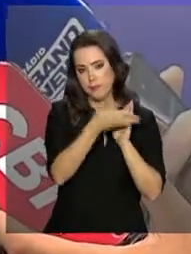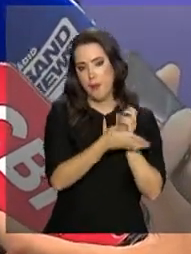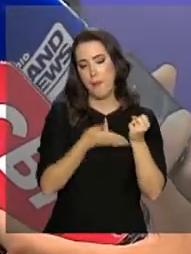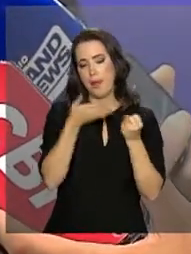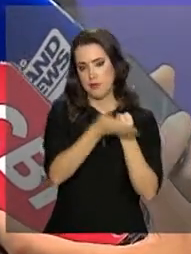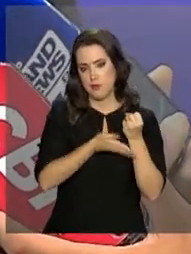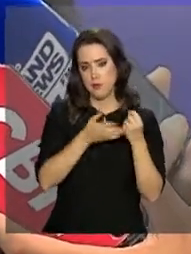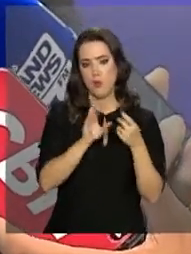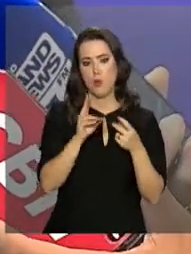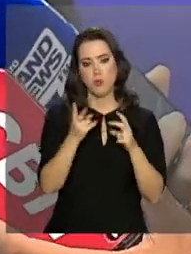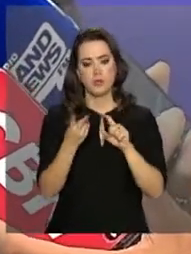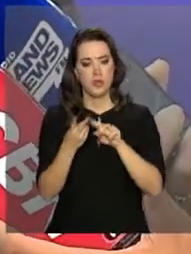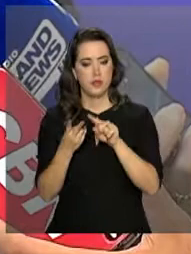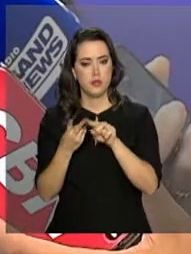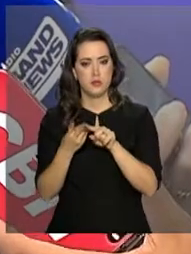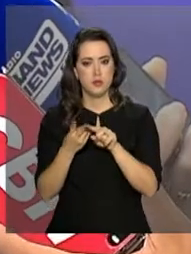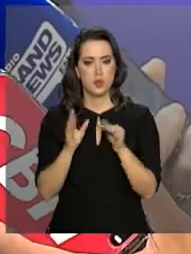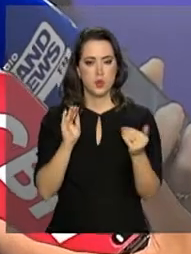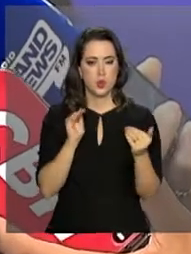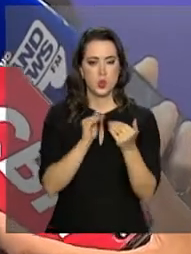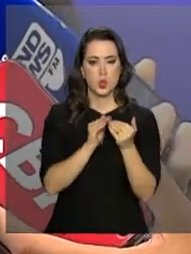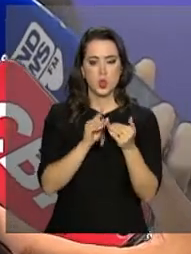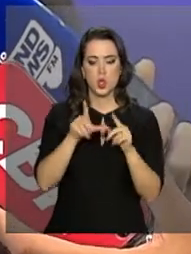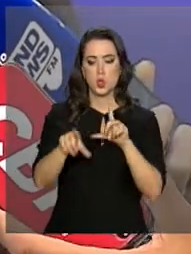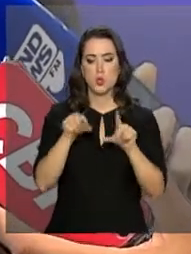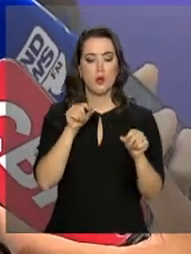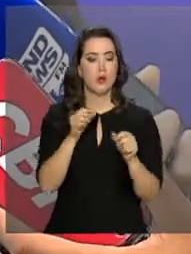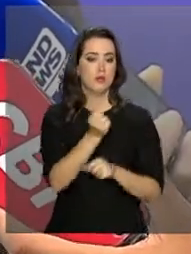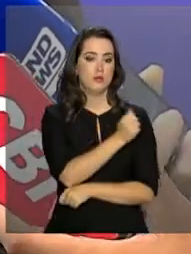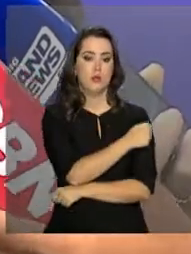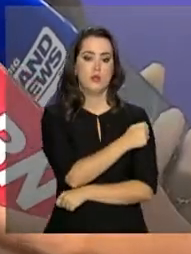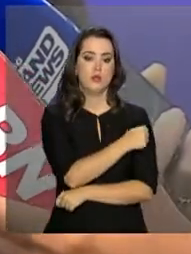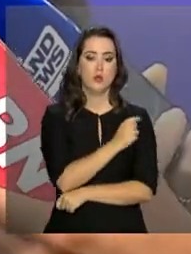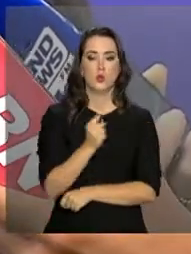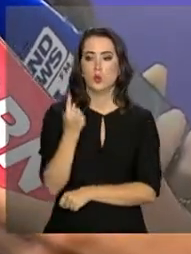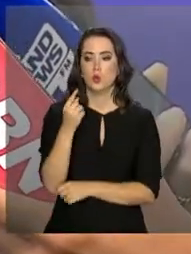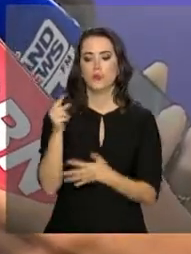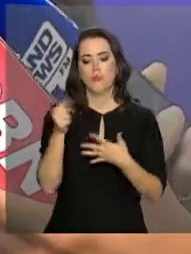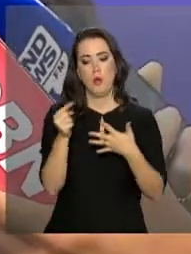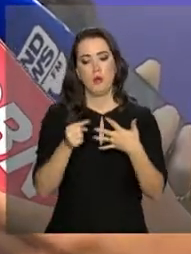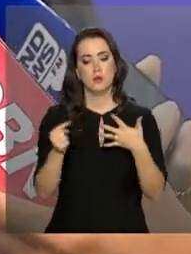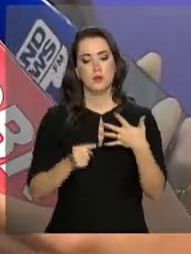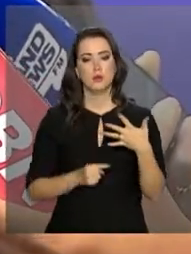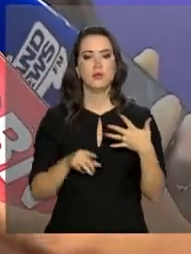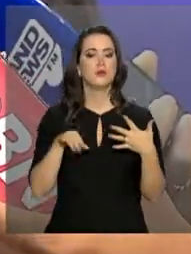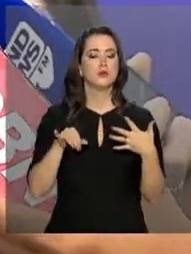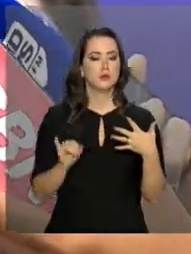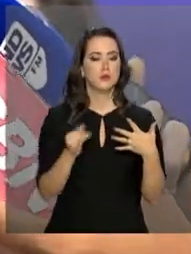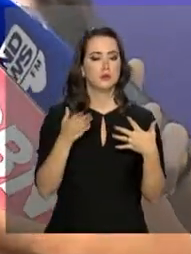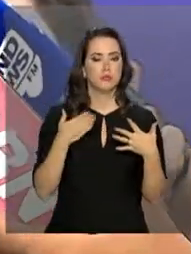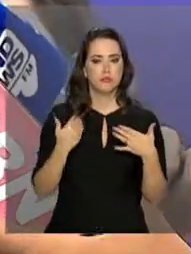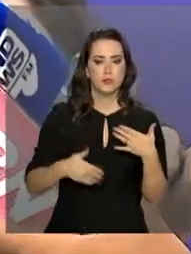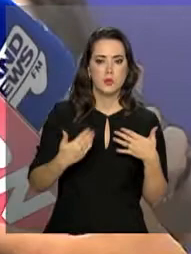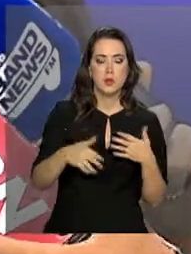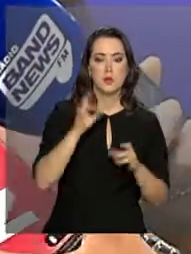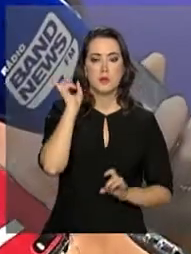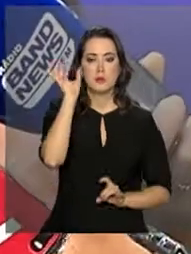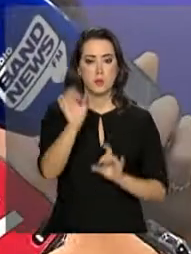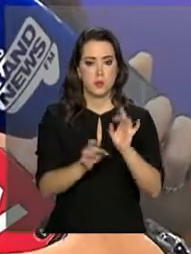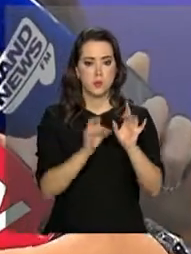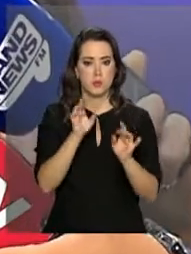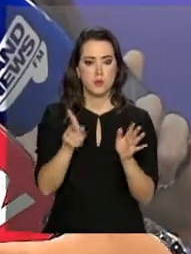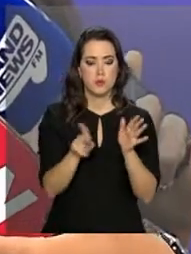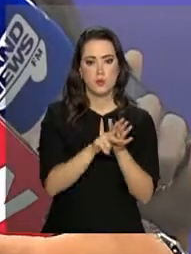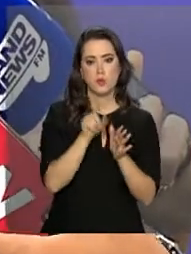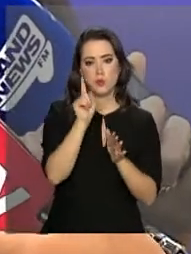lá é o segundo dia será de escolha do aluno para 1 12 tirar-lhes formativos especialmente os europeus